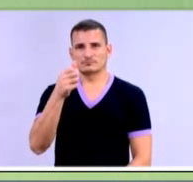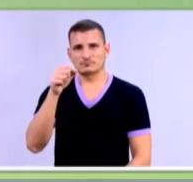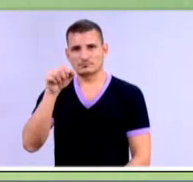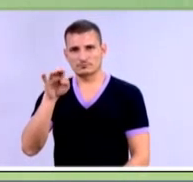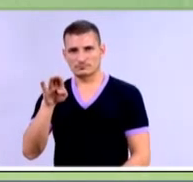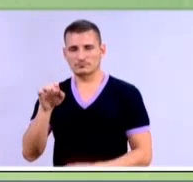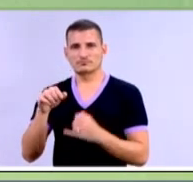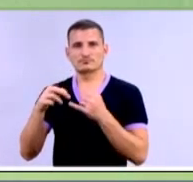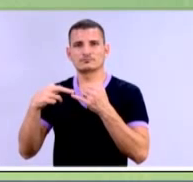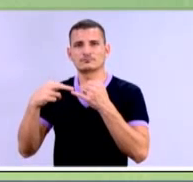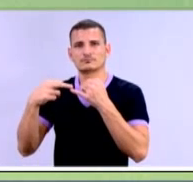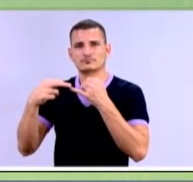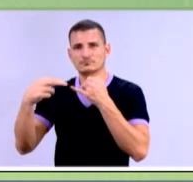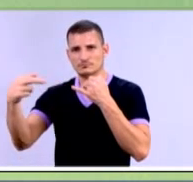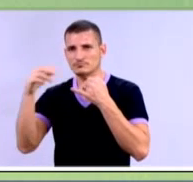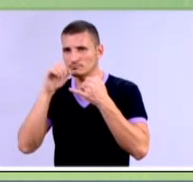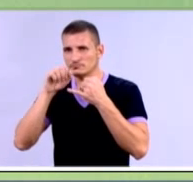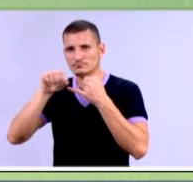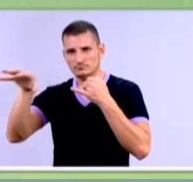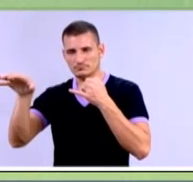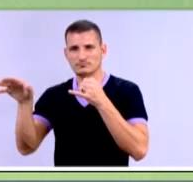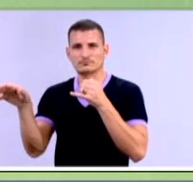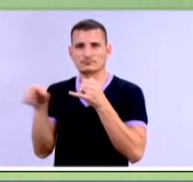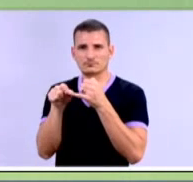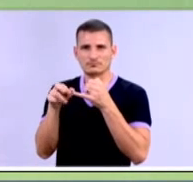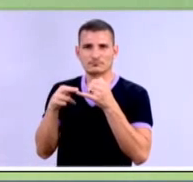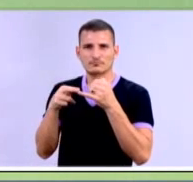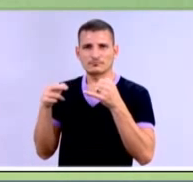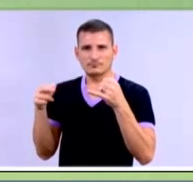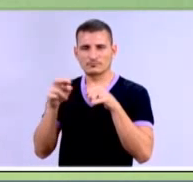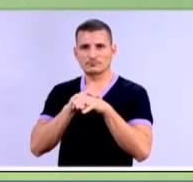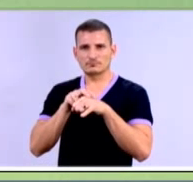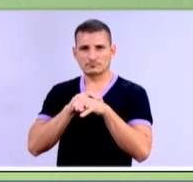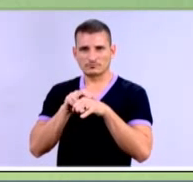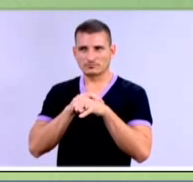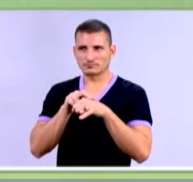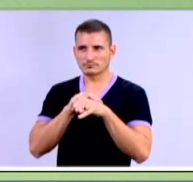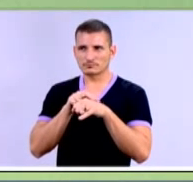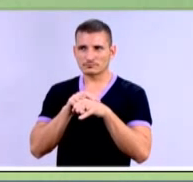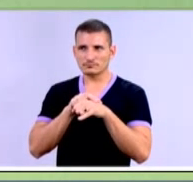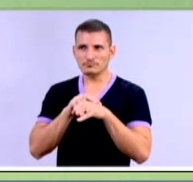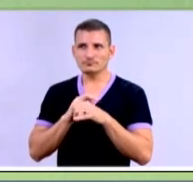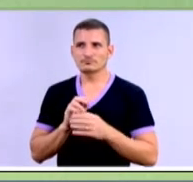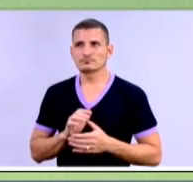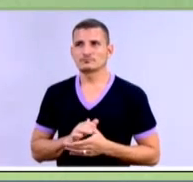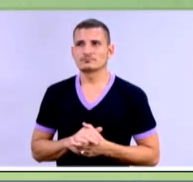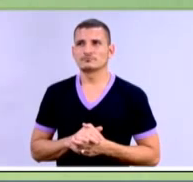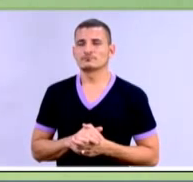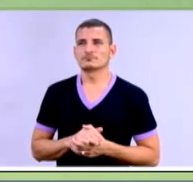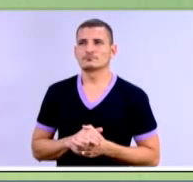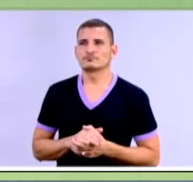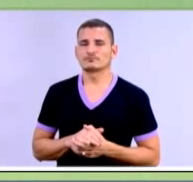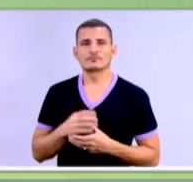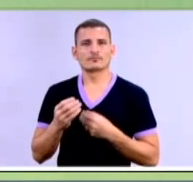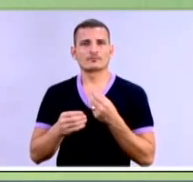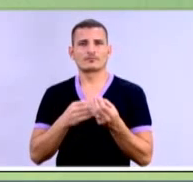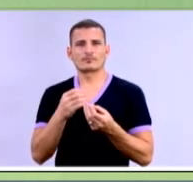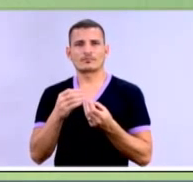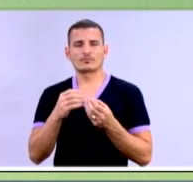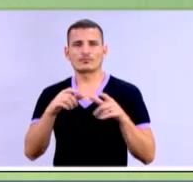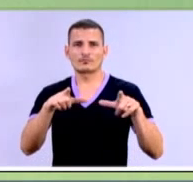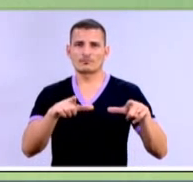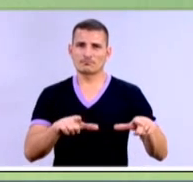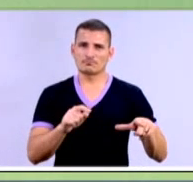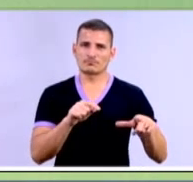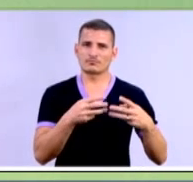contrário, transmissão no laranja e recepção no verde. E aí como que se fazia a ligação nas placas de redes através do